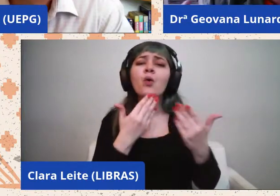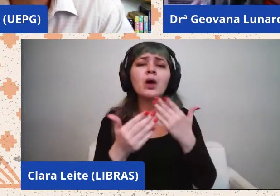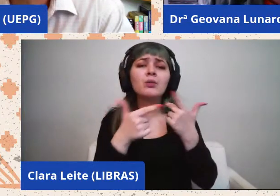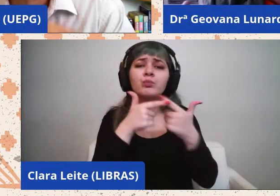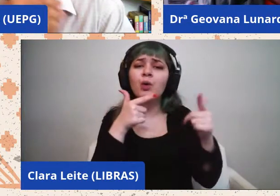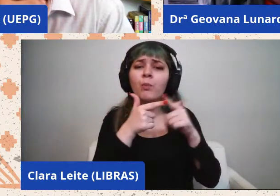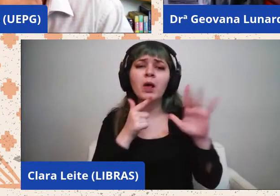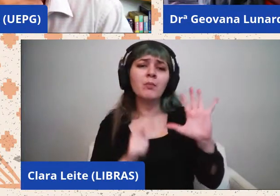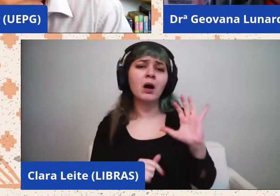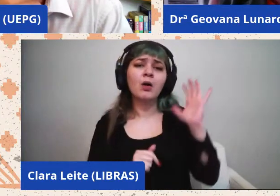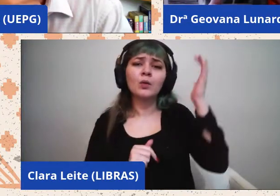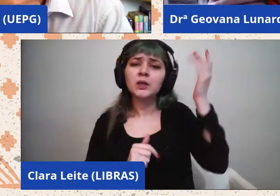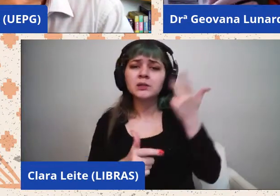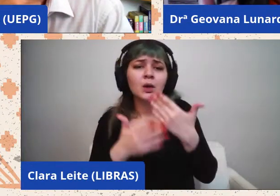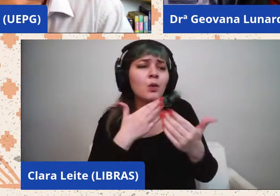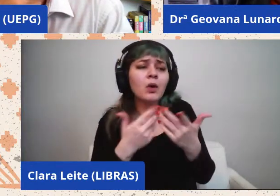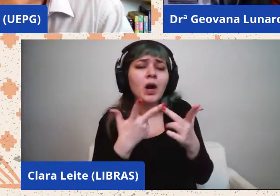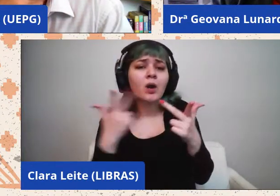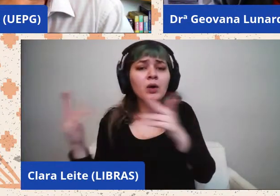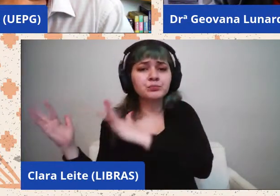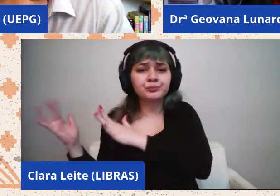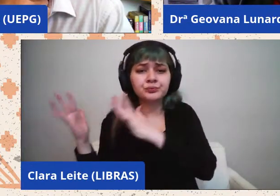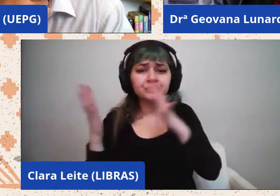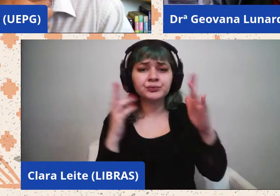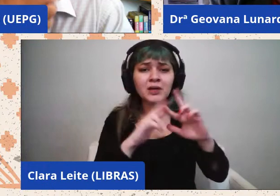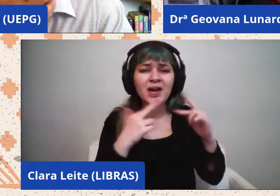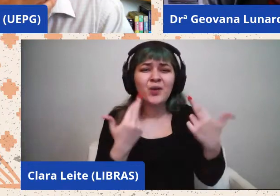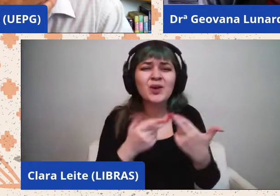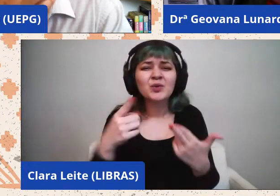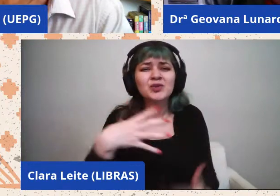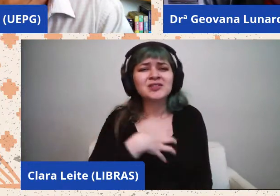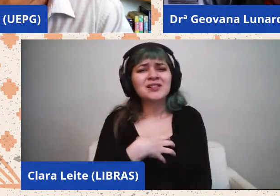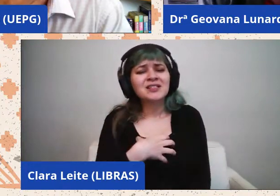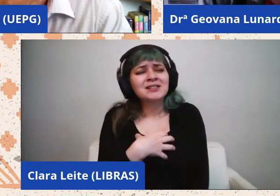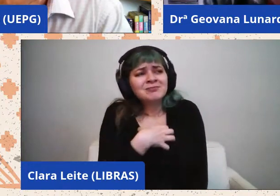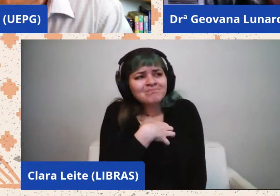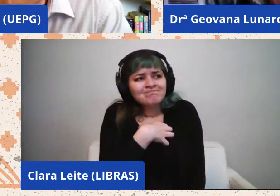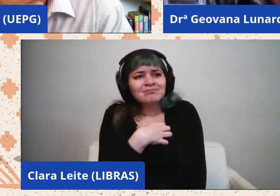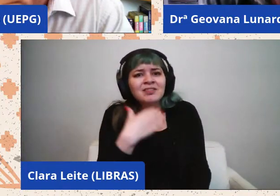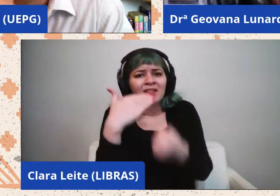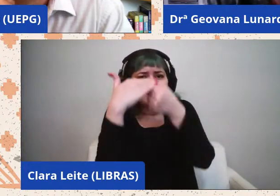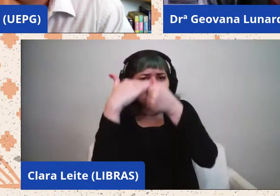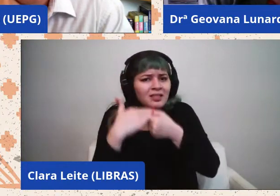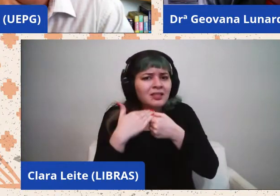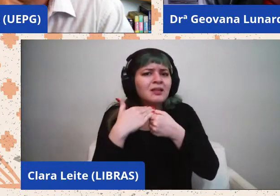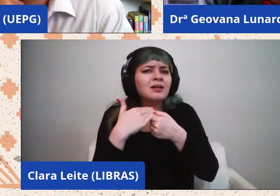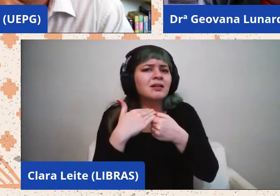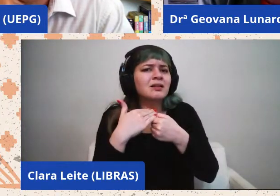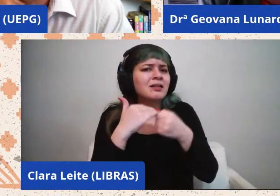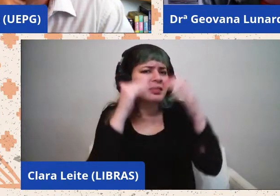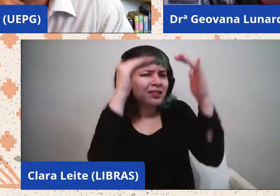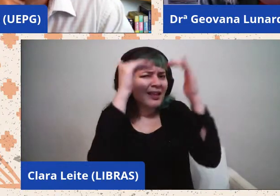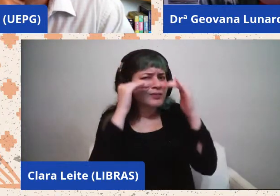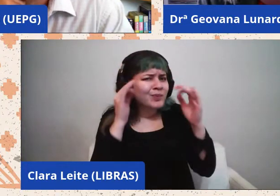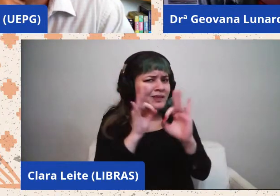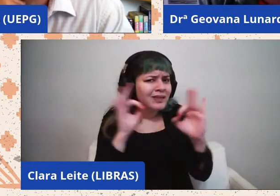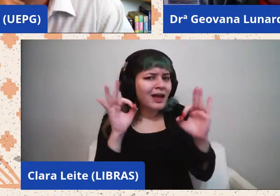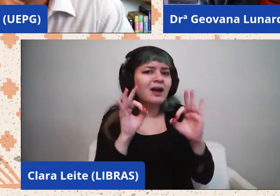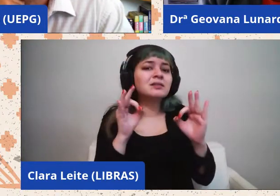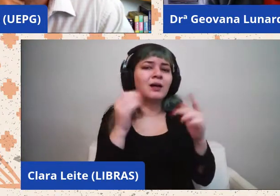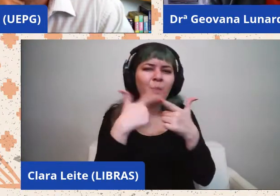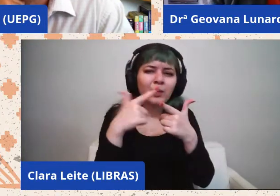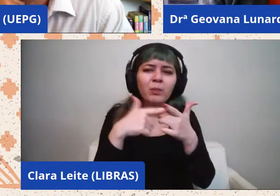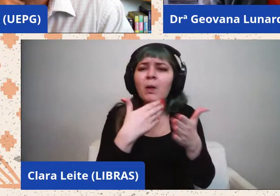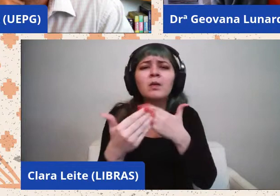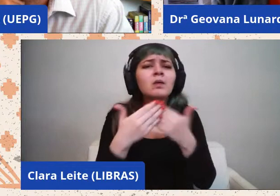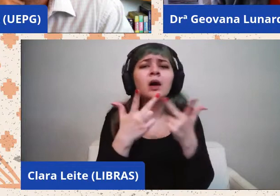eventualidade que aconteça ao longo da reunião, que você se sinta constrangido, não desrespeitado ou alguma coisa. Então,